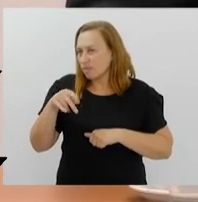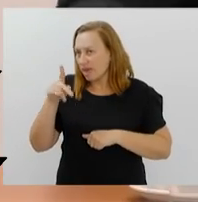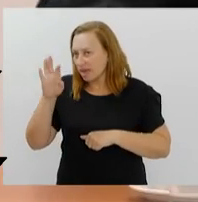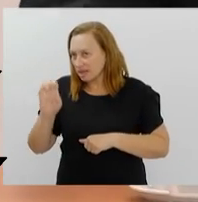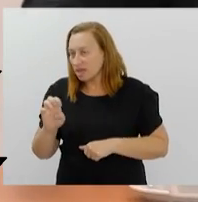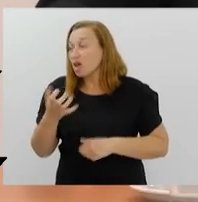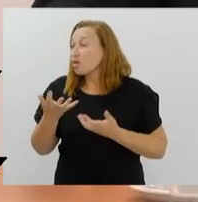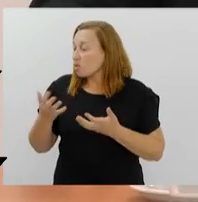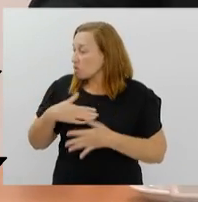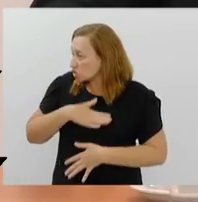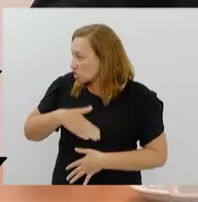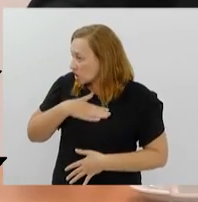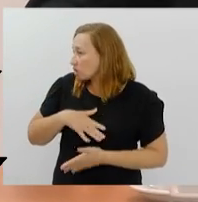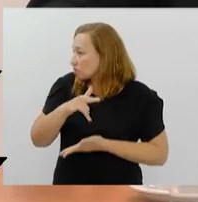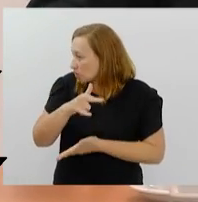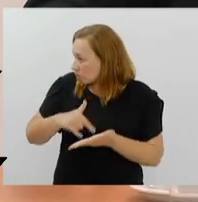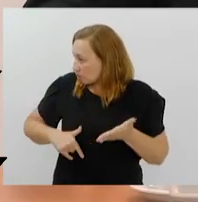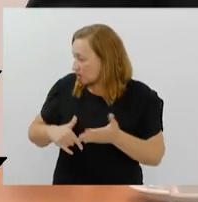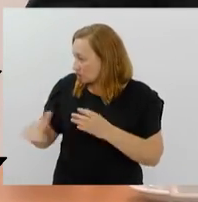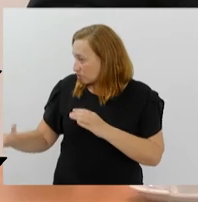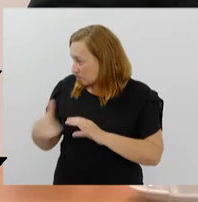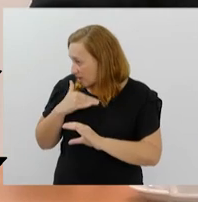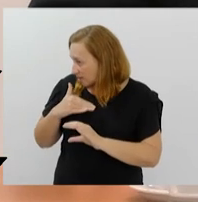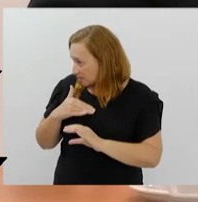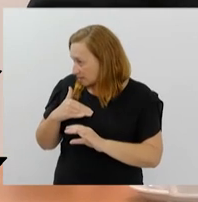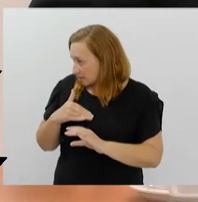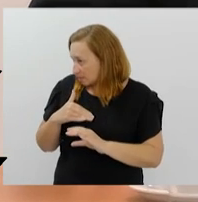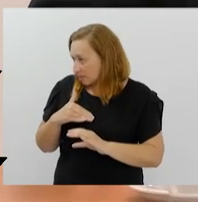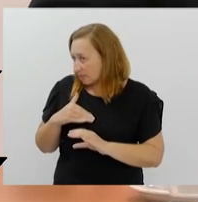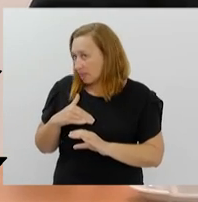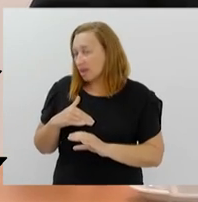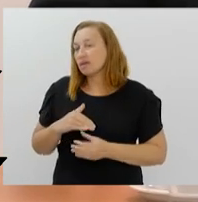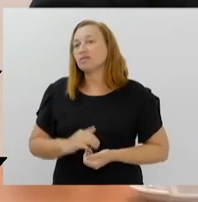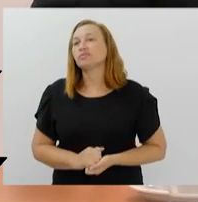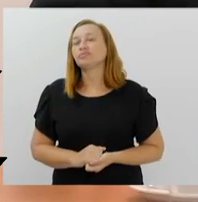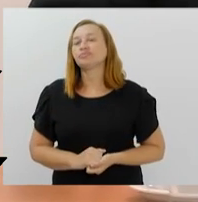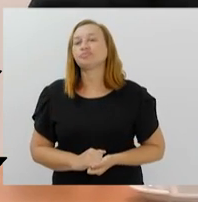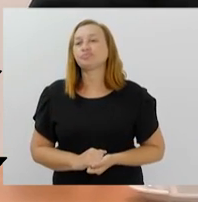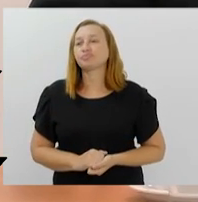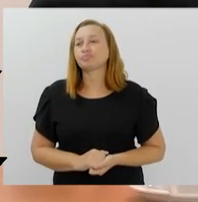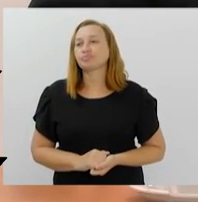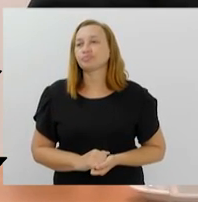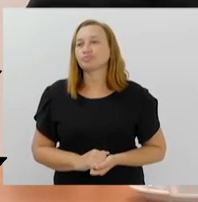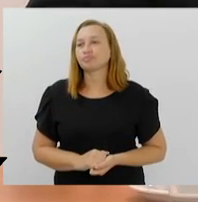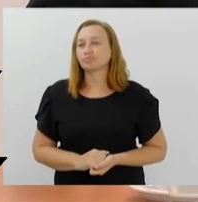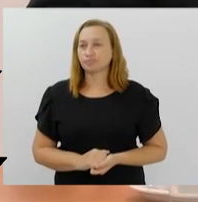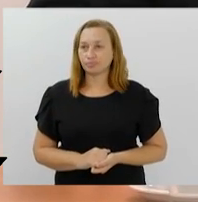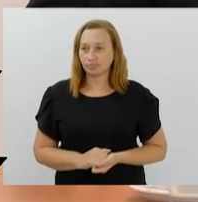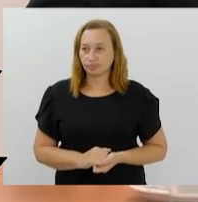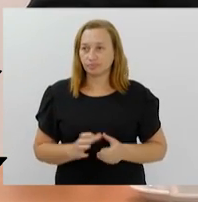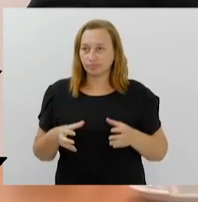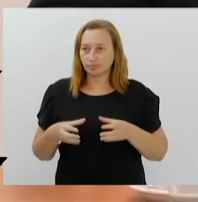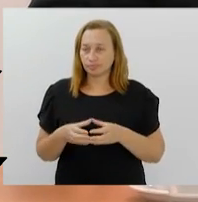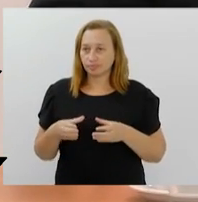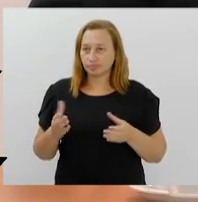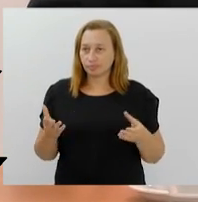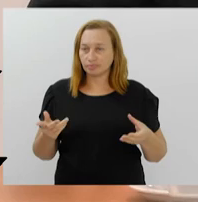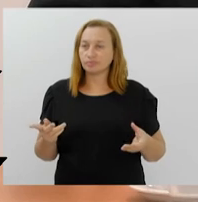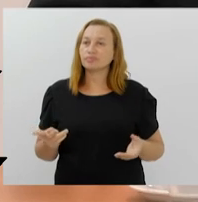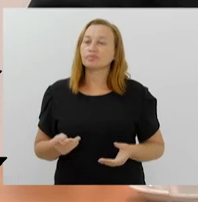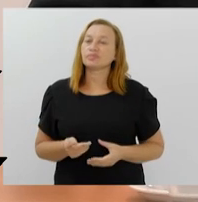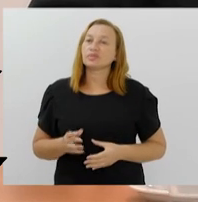gostaria desse documento que entregasse a a nossa comissão de